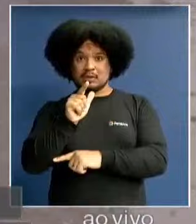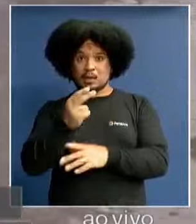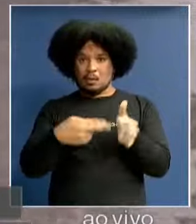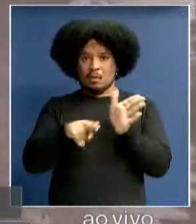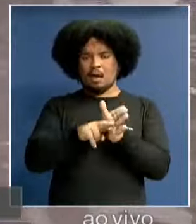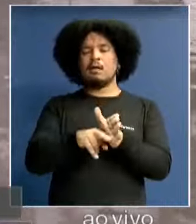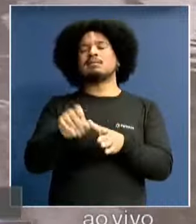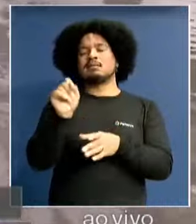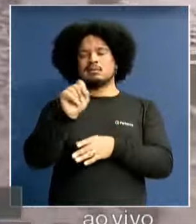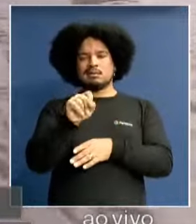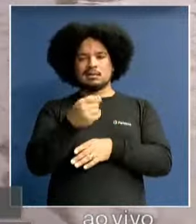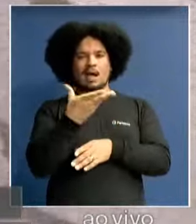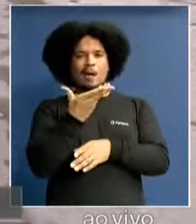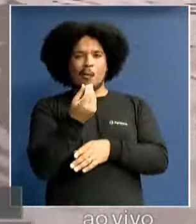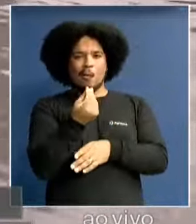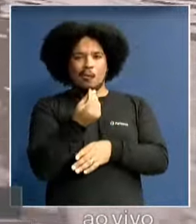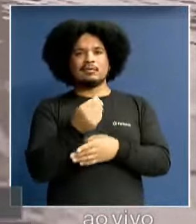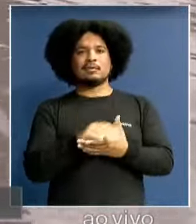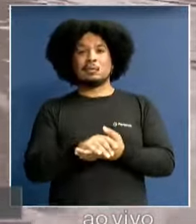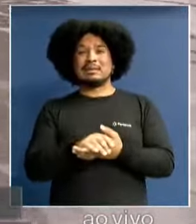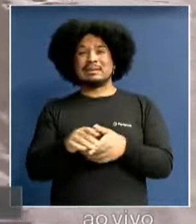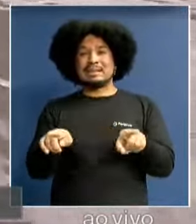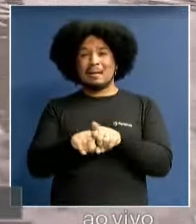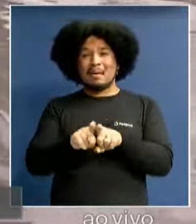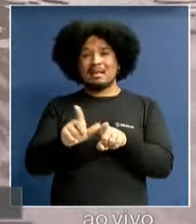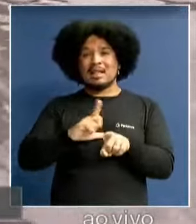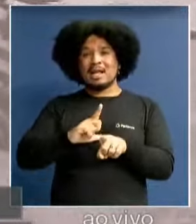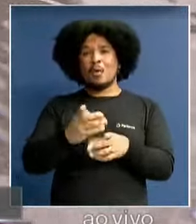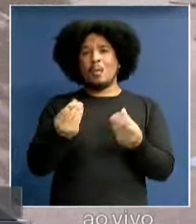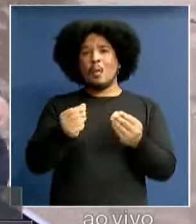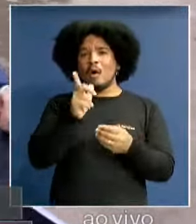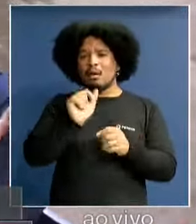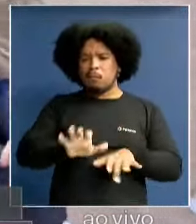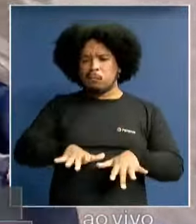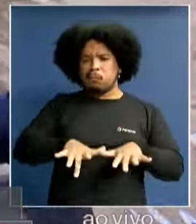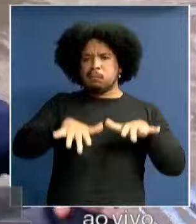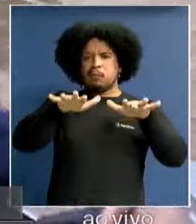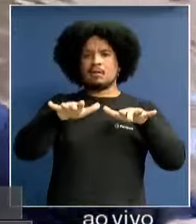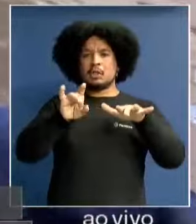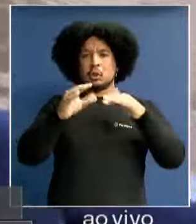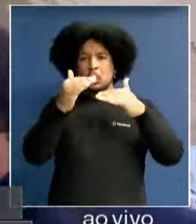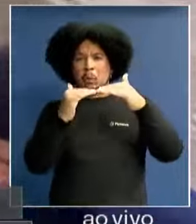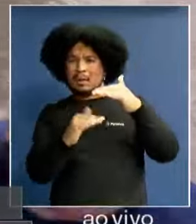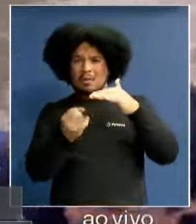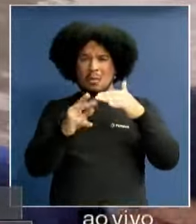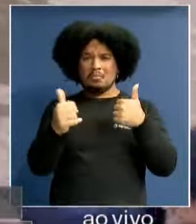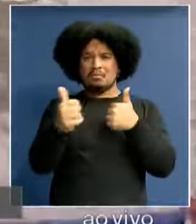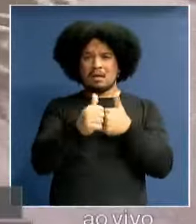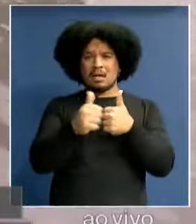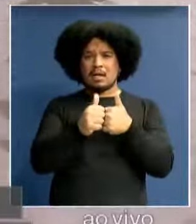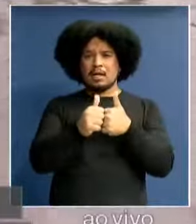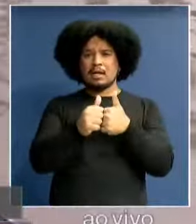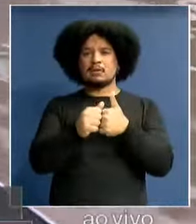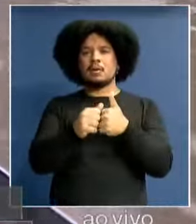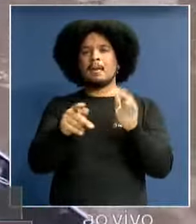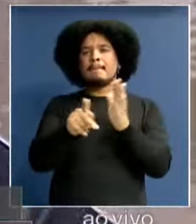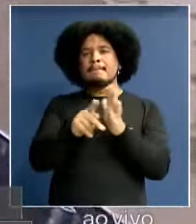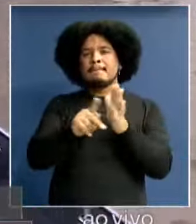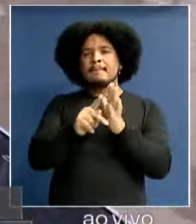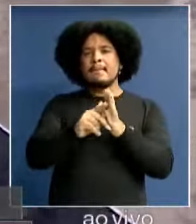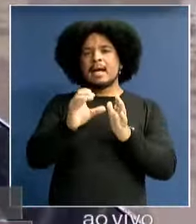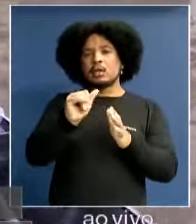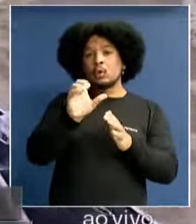bastante. Tá de boa. Ali também entrou muita água, né? Fica só embaixo, claro, fica pertinho do cais aqui. Vou me